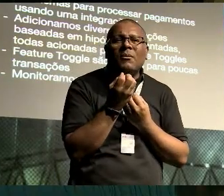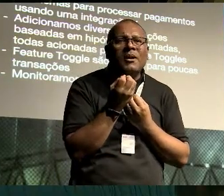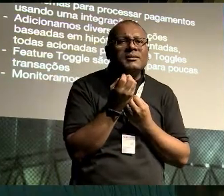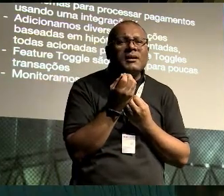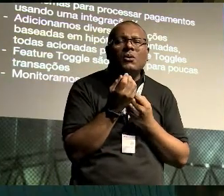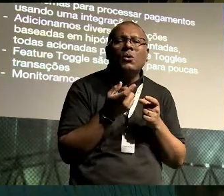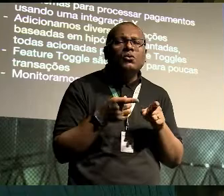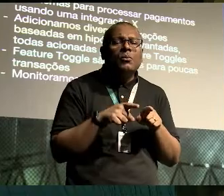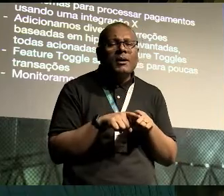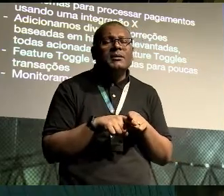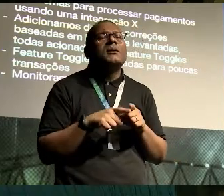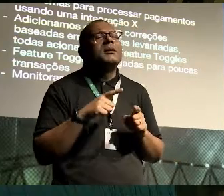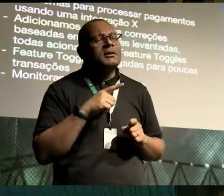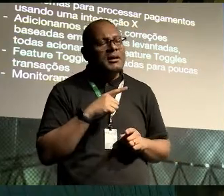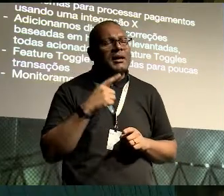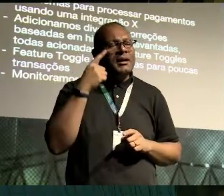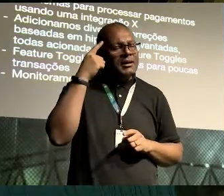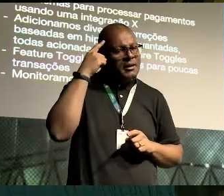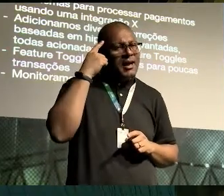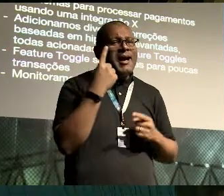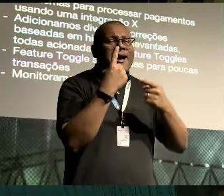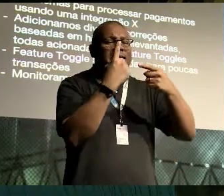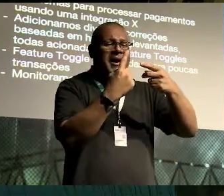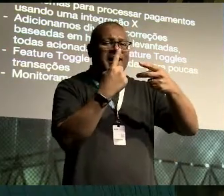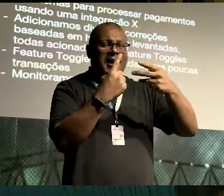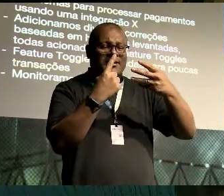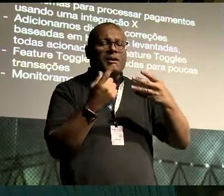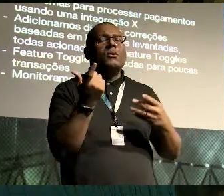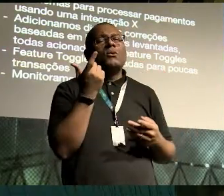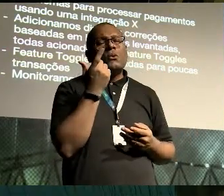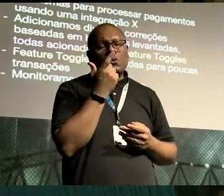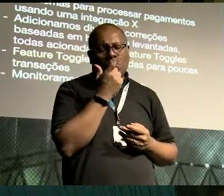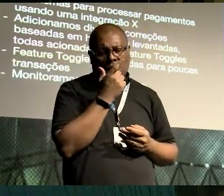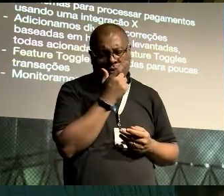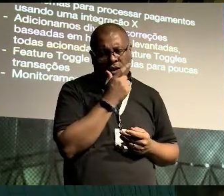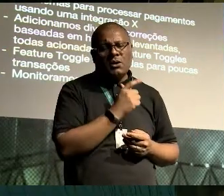parceiros. Então a gente levanta hipóteses, e para cada uma das hipóteses a gente acaba